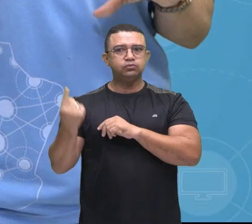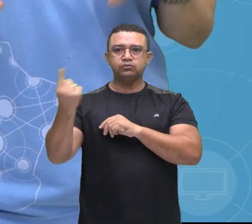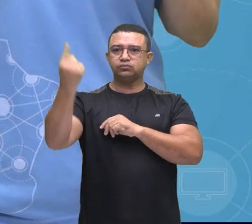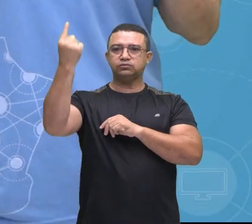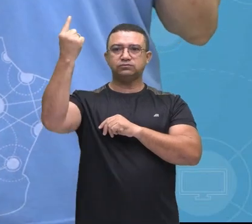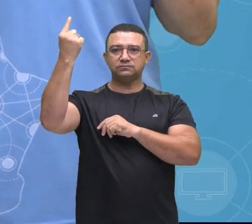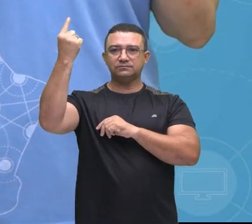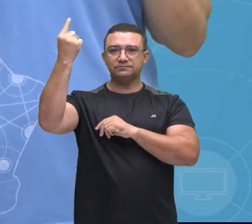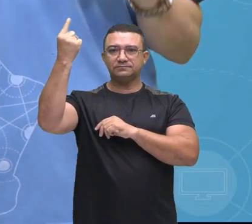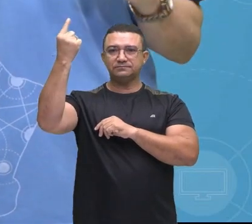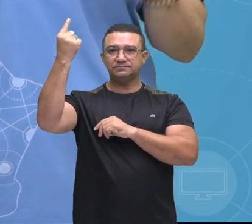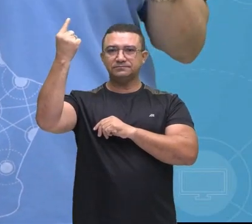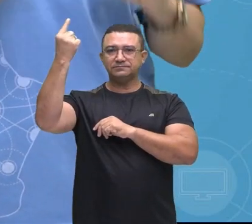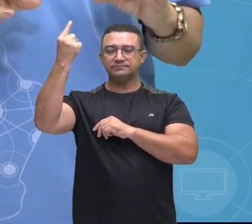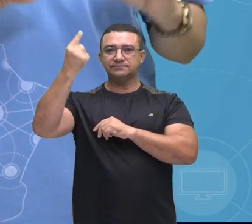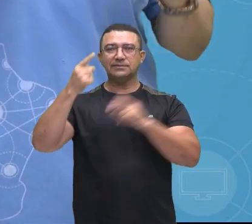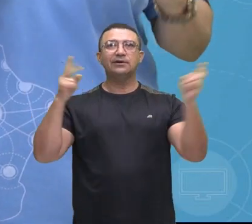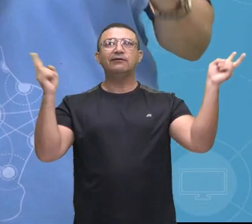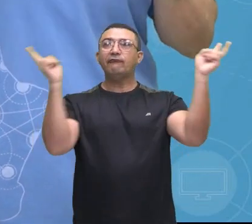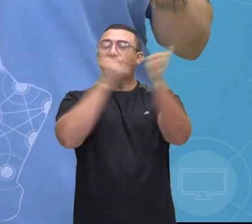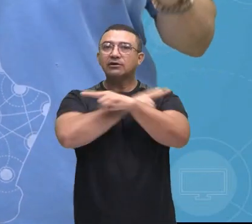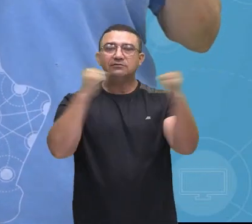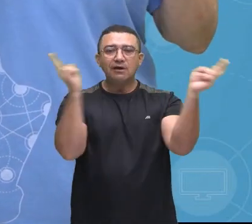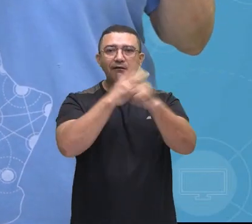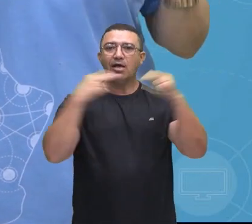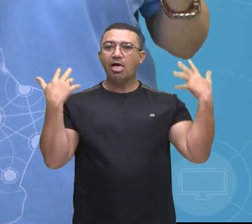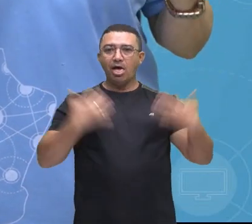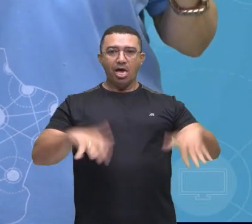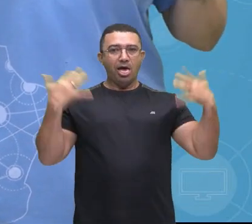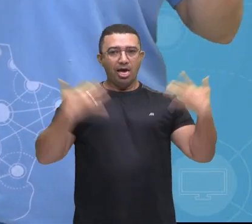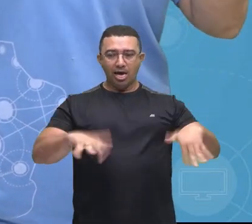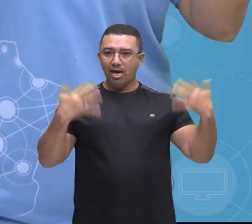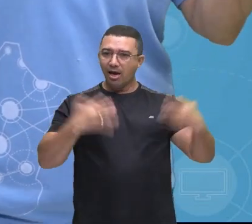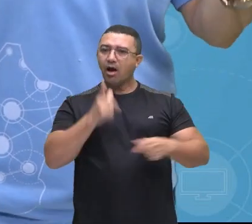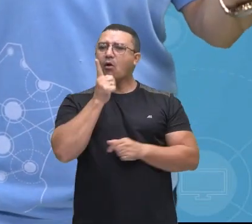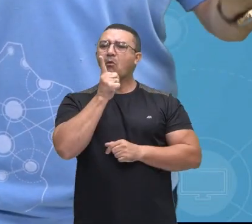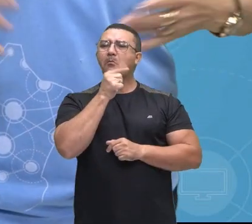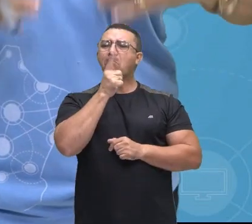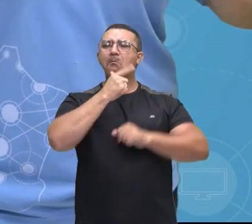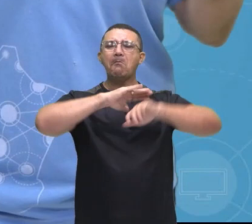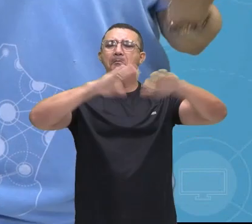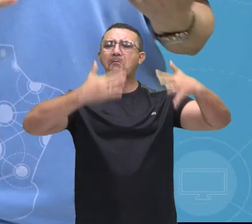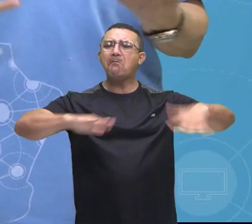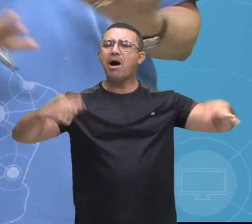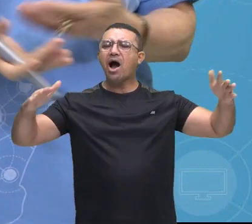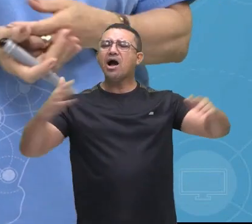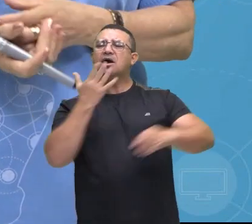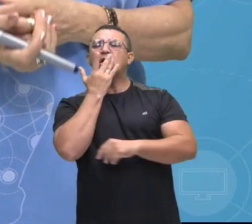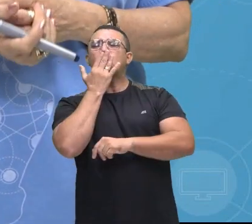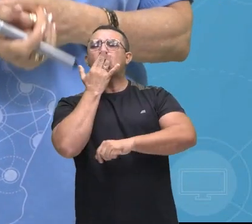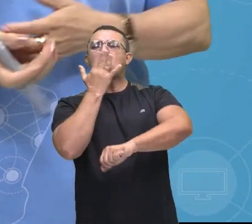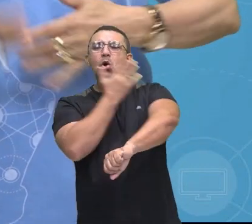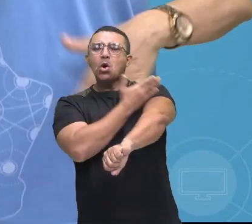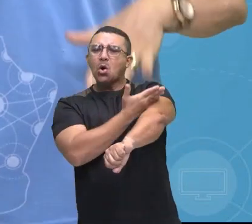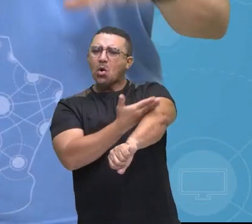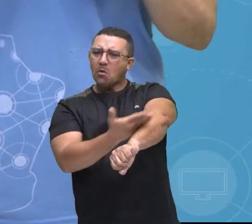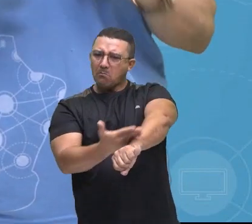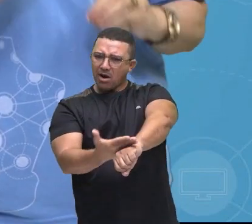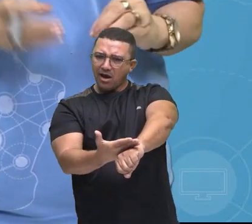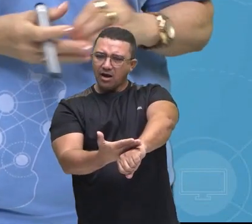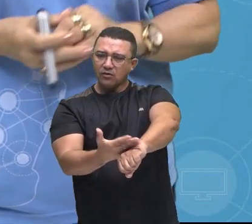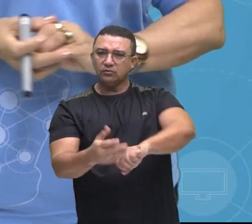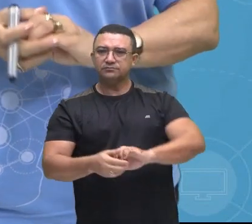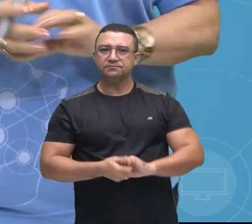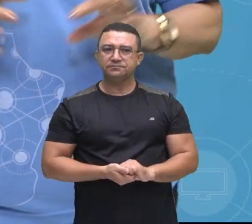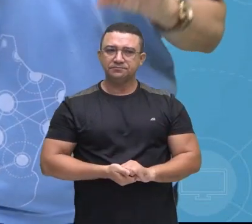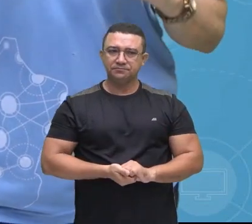Então, ventava tanto que o mar estava branco. Isso era a impressão dela, ela está aqui dando as impressões dela.